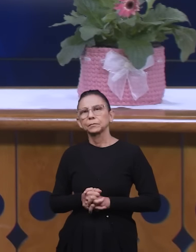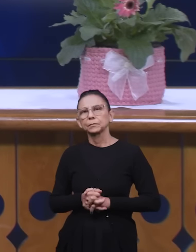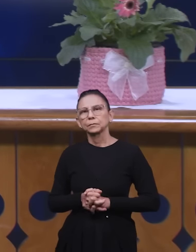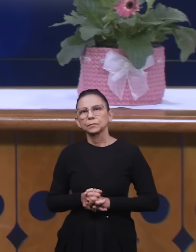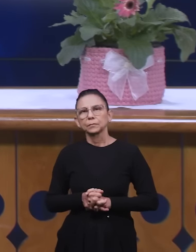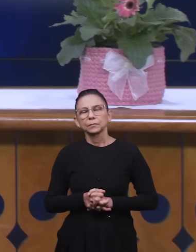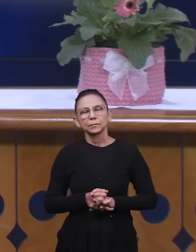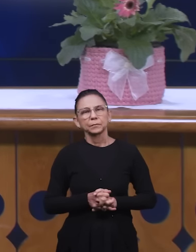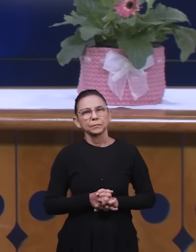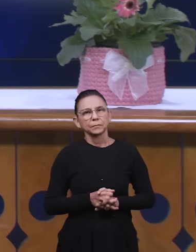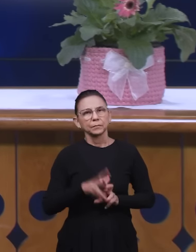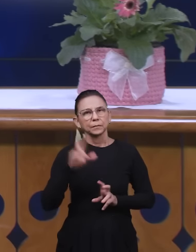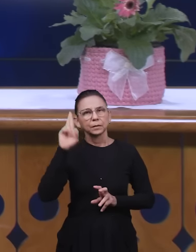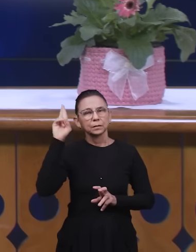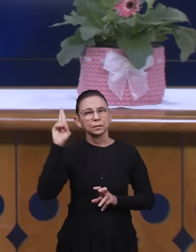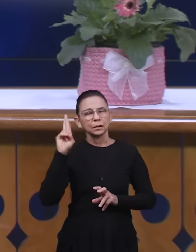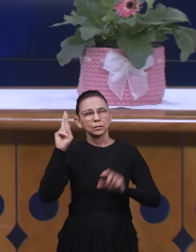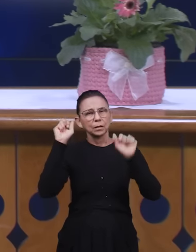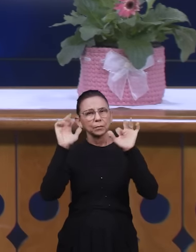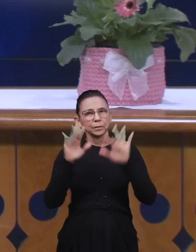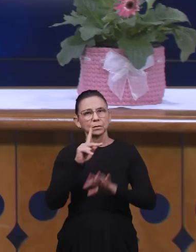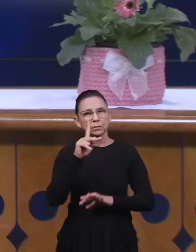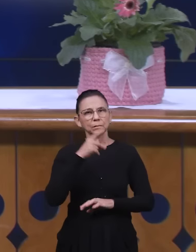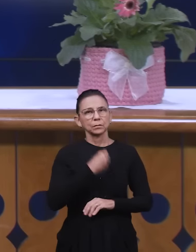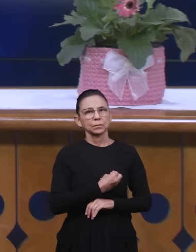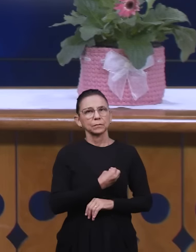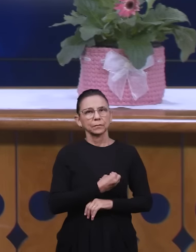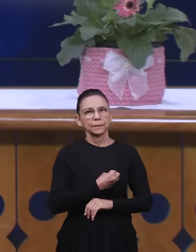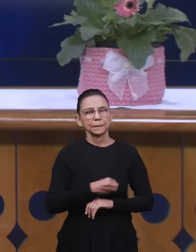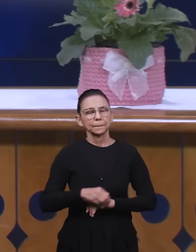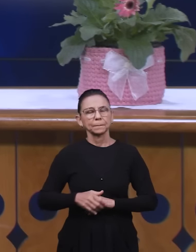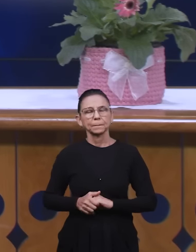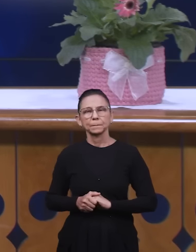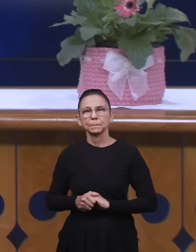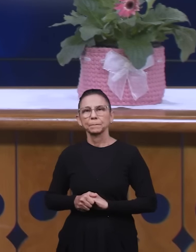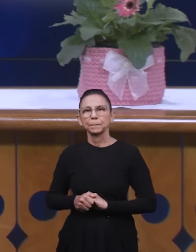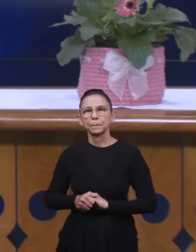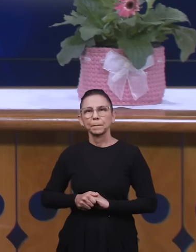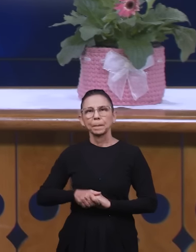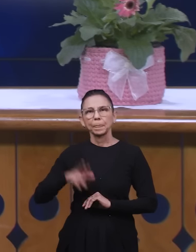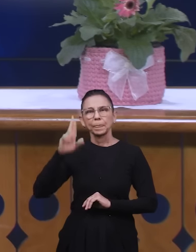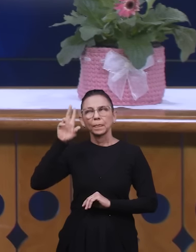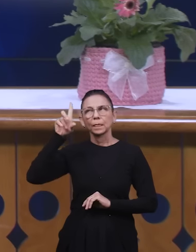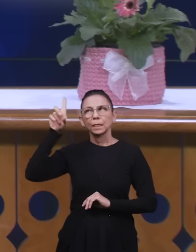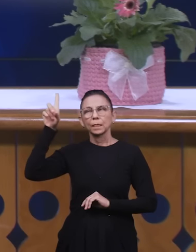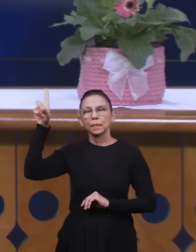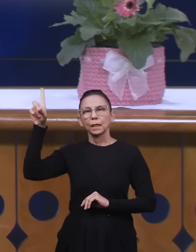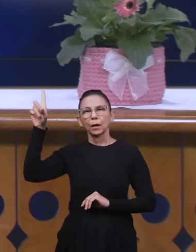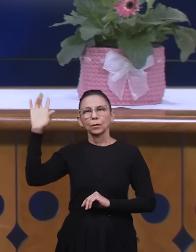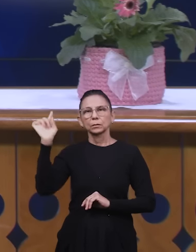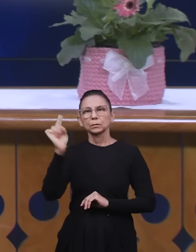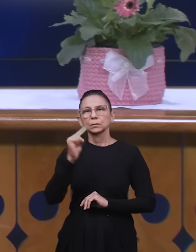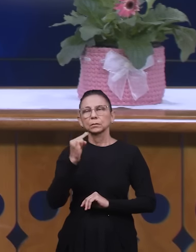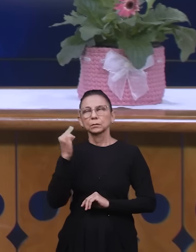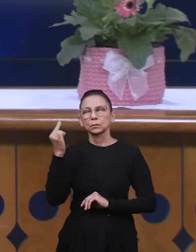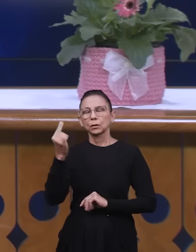para que o Senhor ainda opere a sua bênção na sua vida. Amém? Senhor Deus,